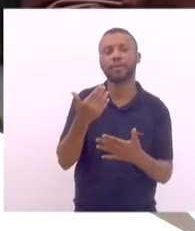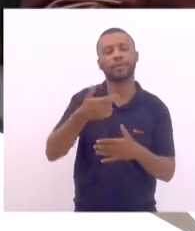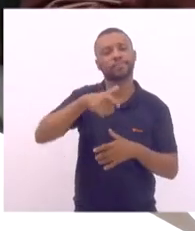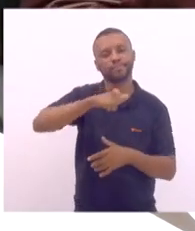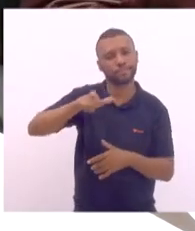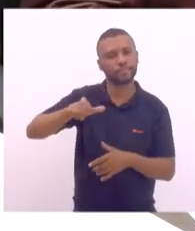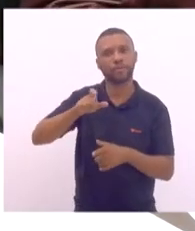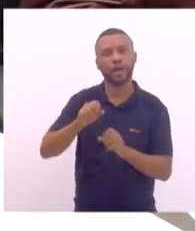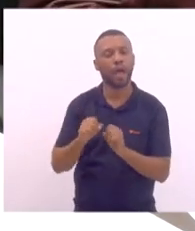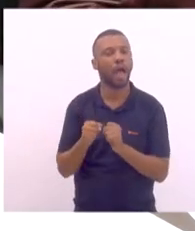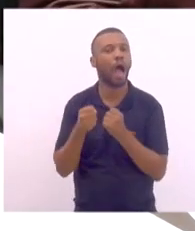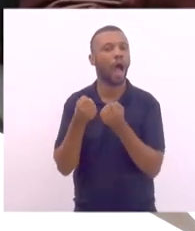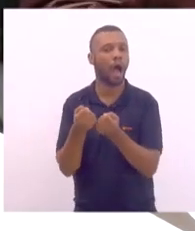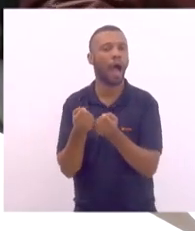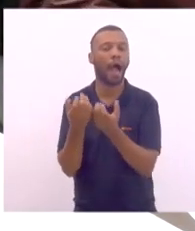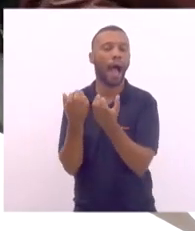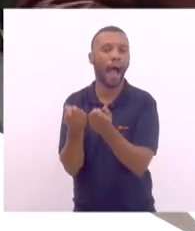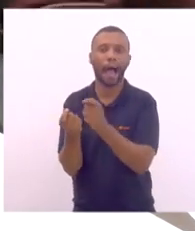forem aderir,